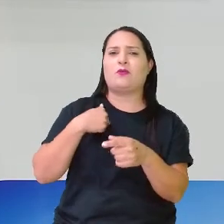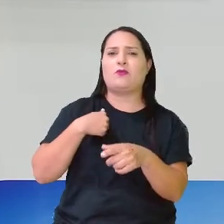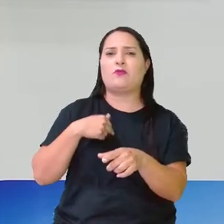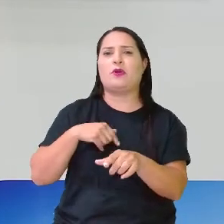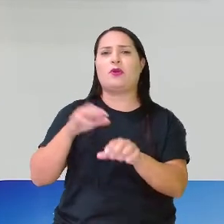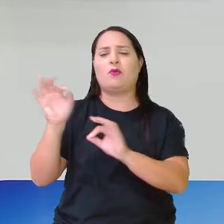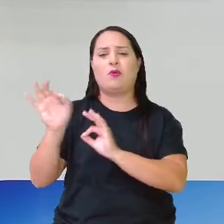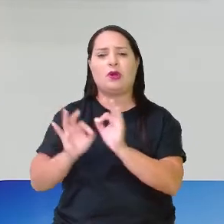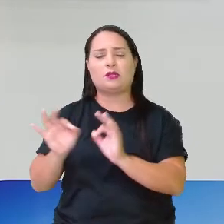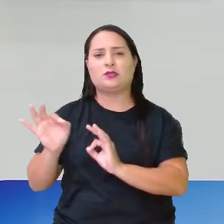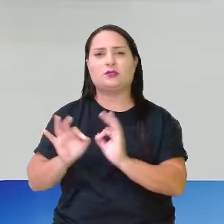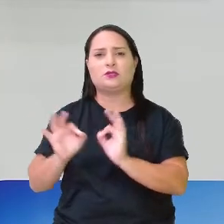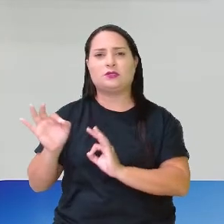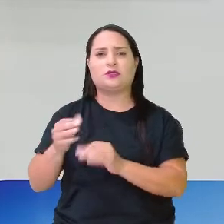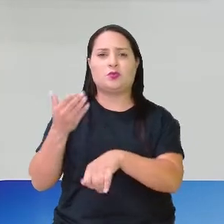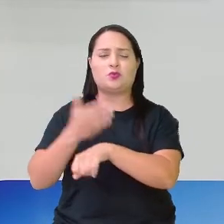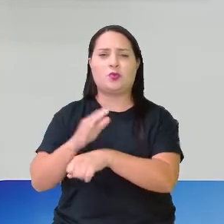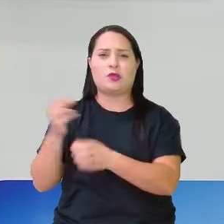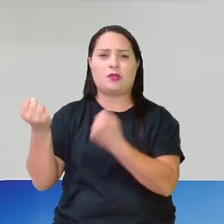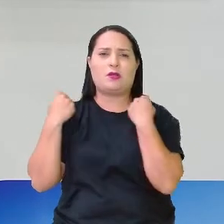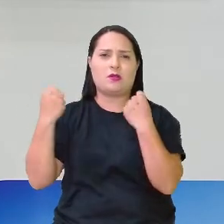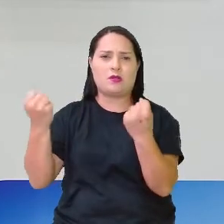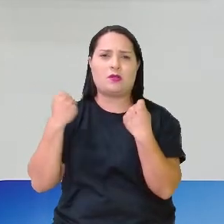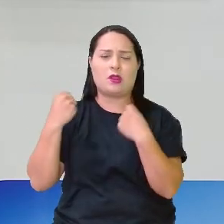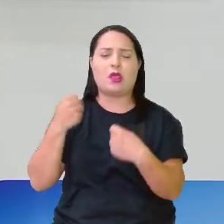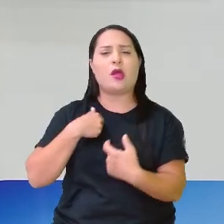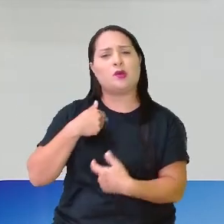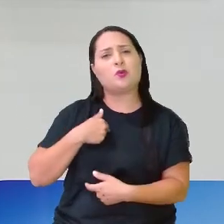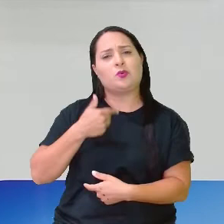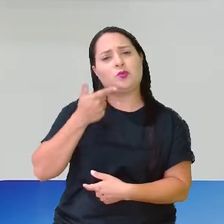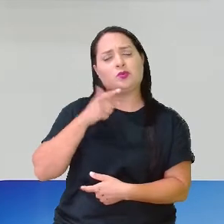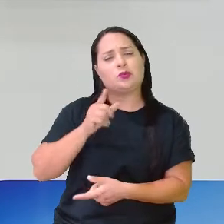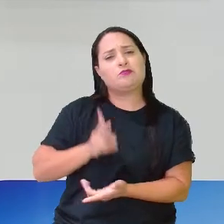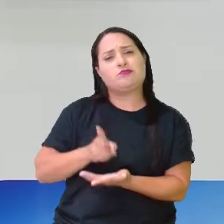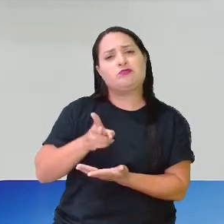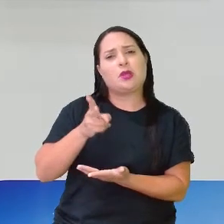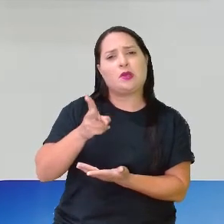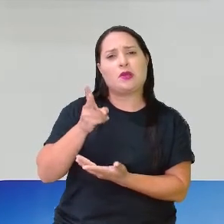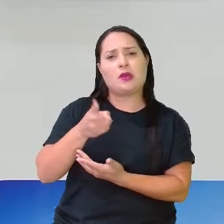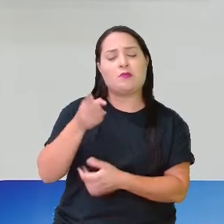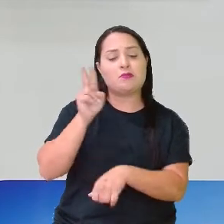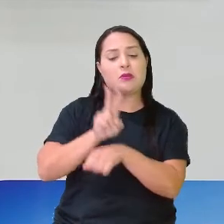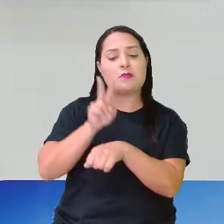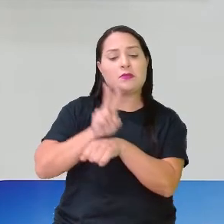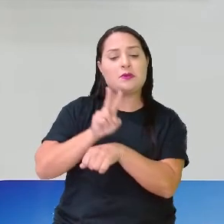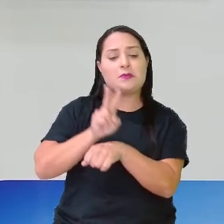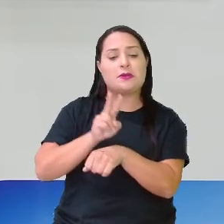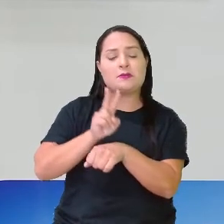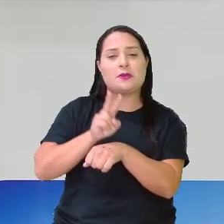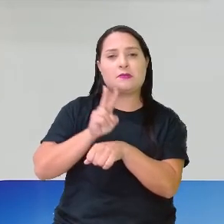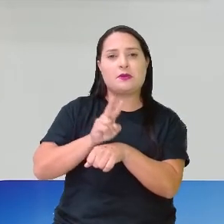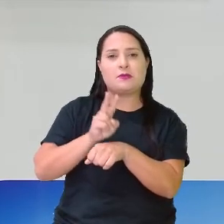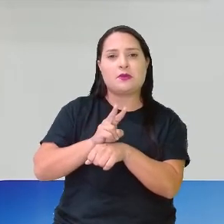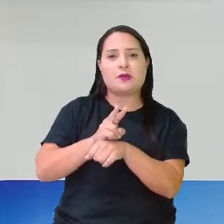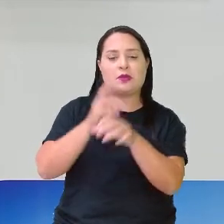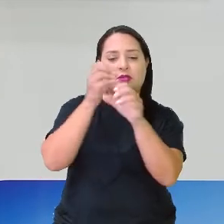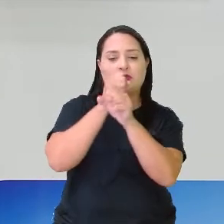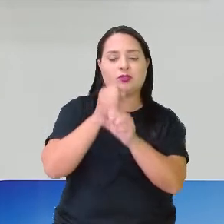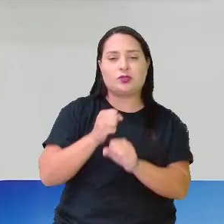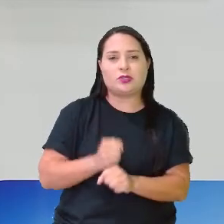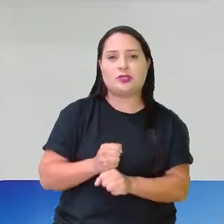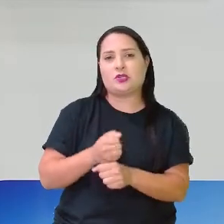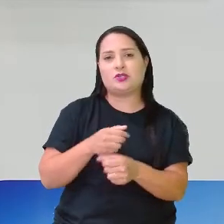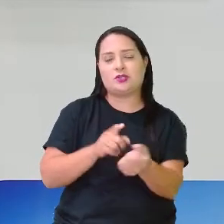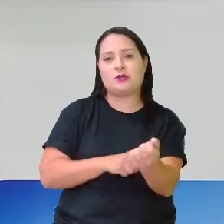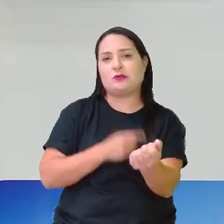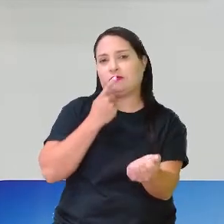nos exercícios. E aí eu consigo ir mantendo, né? Consigo ir monitorando. Então, de repente aí, pode ser o seu